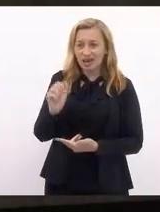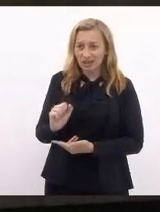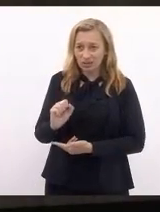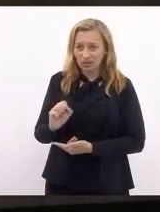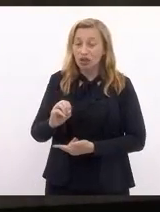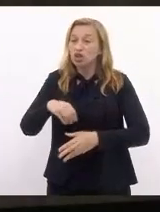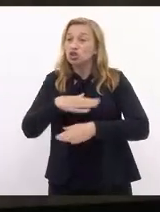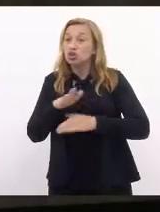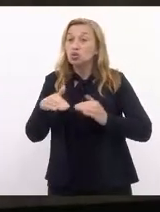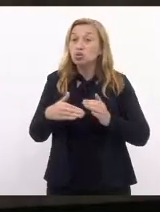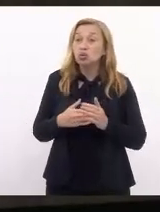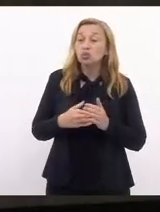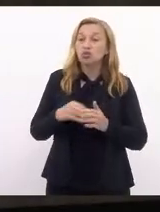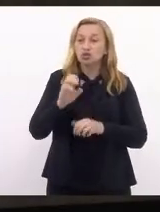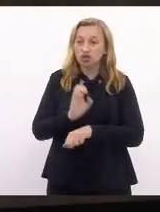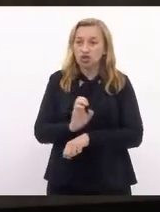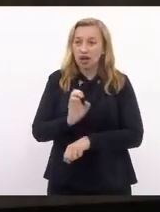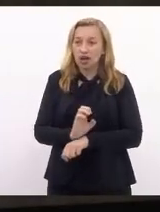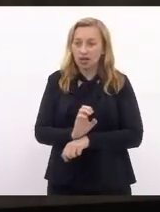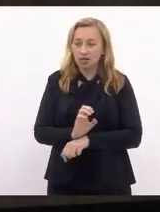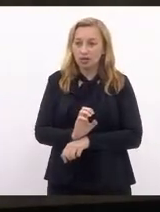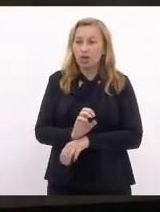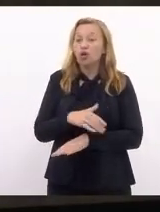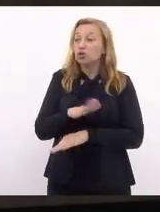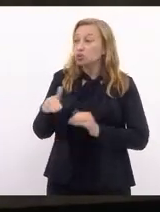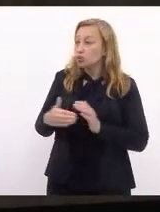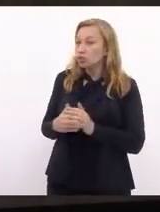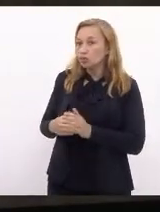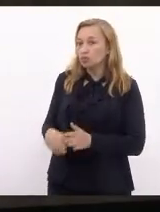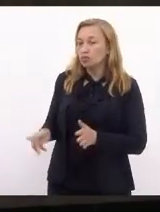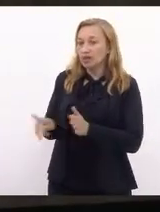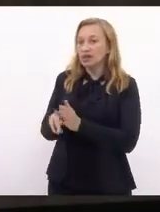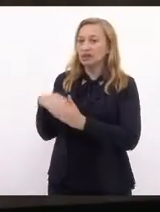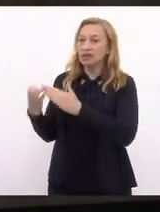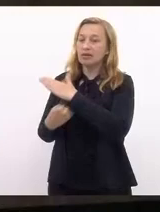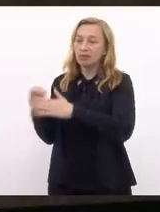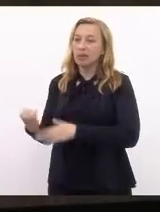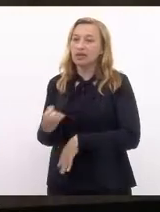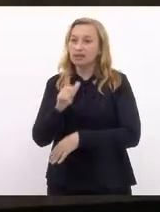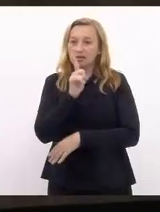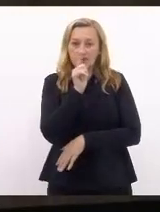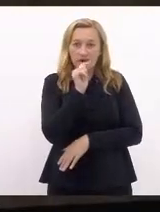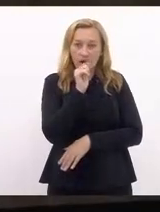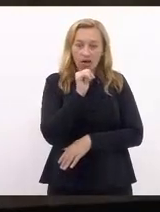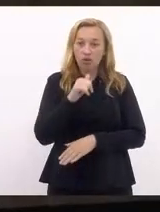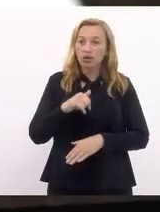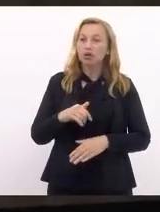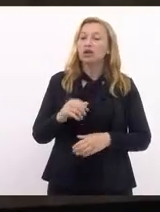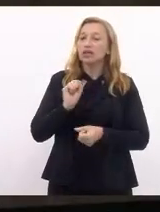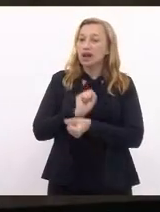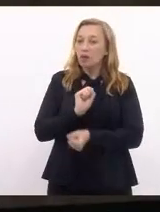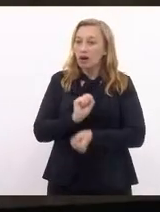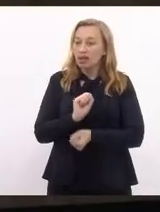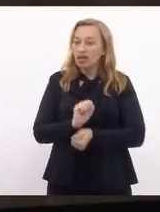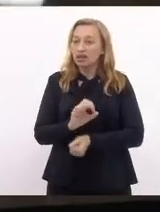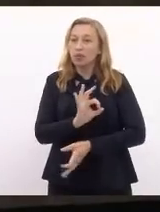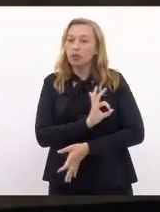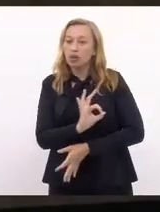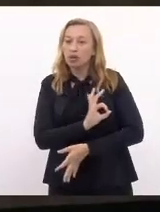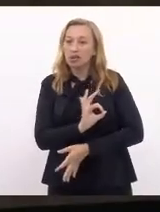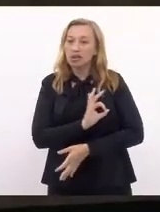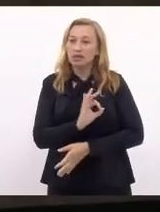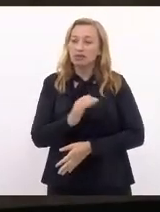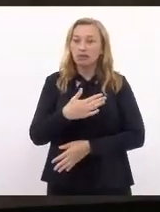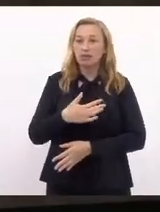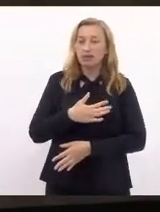todo o estado todos eles estão Estava aguardando a votação da Polícia Militar daqui a pouco todos eles vão estar aí na